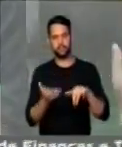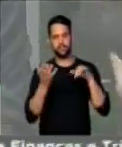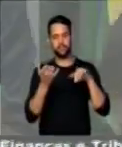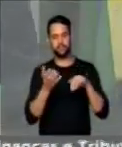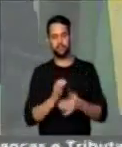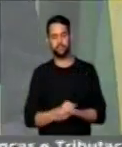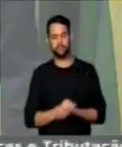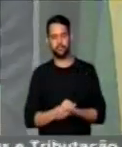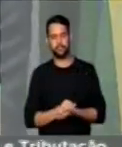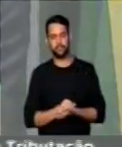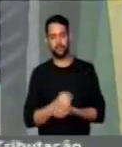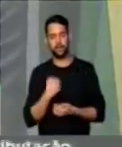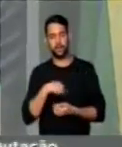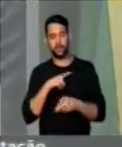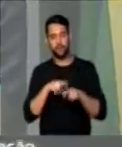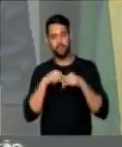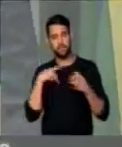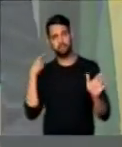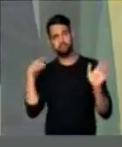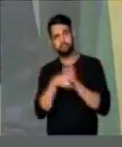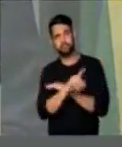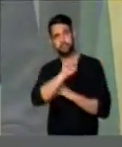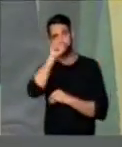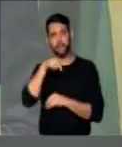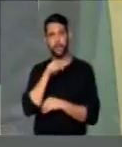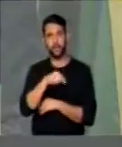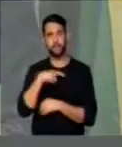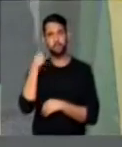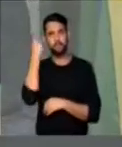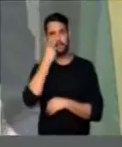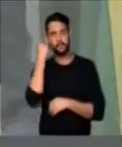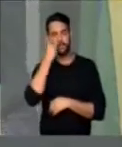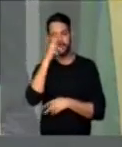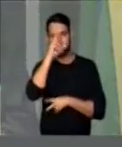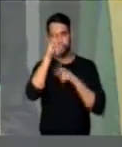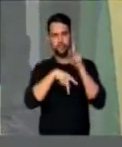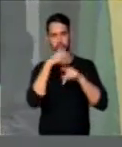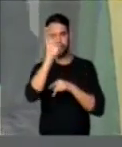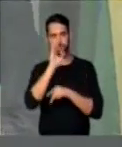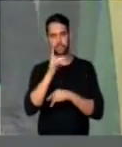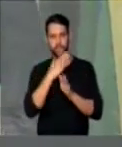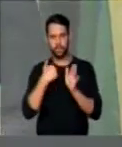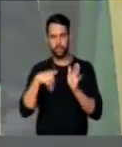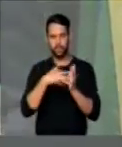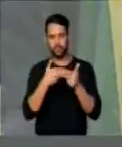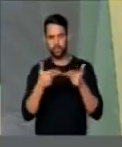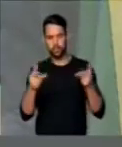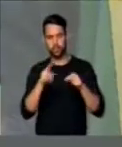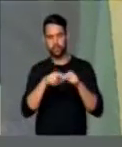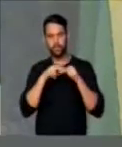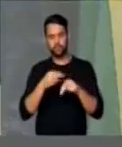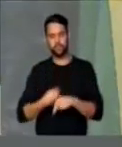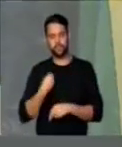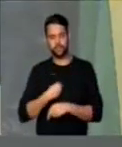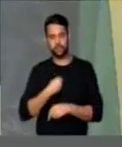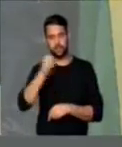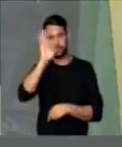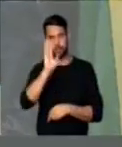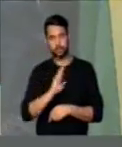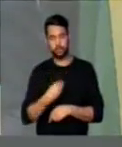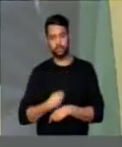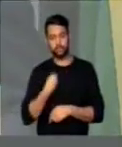Nacional. Há uma grande indagação, uma grande preocupação da população como um todo sobre os destinos do nosso